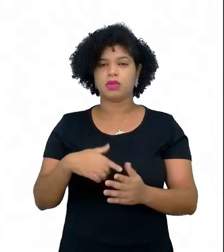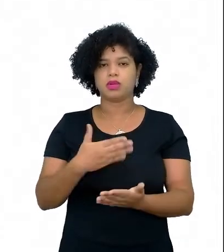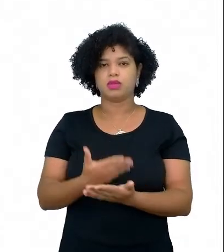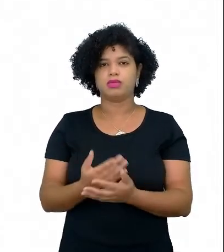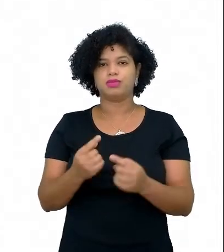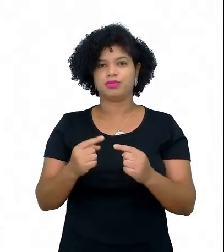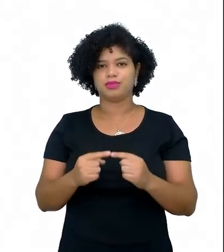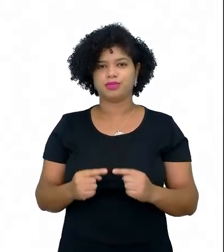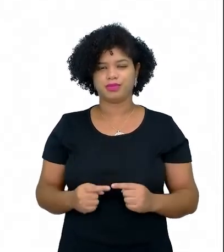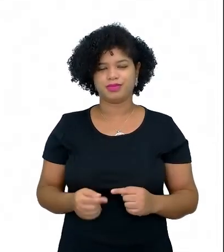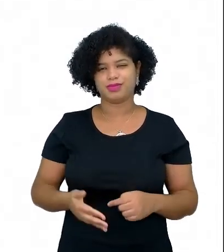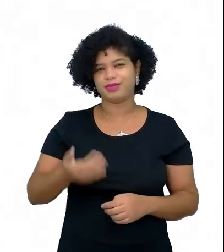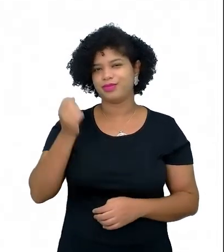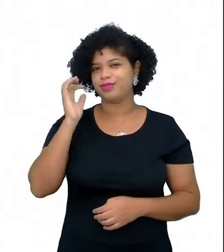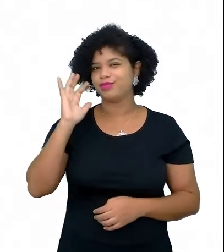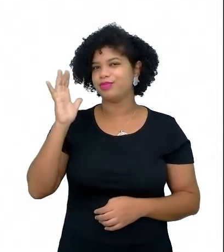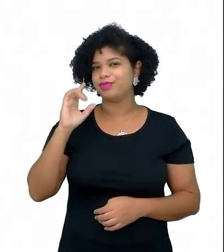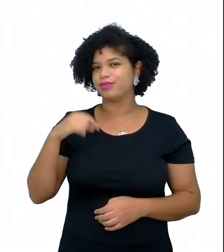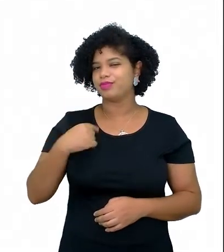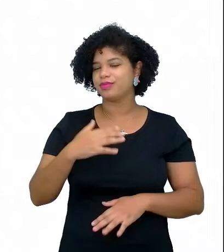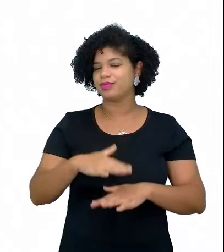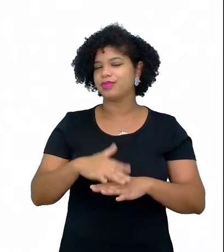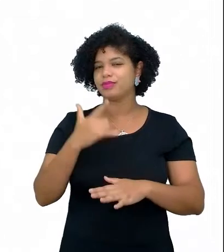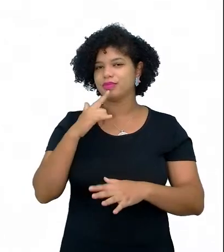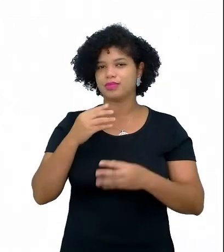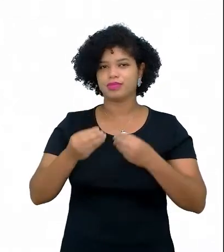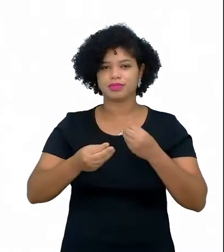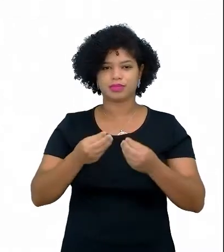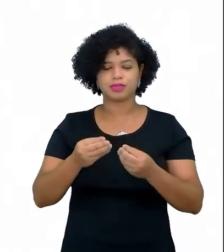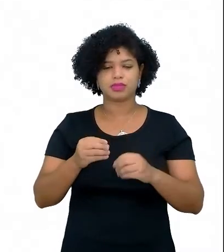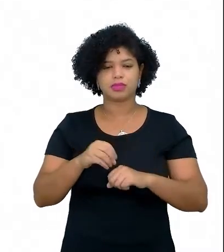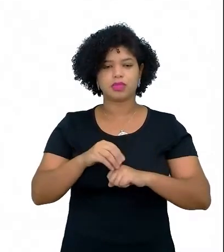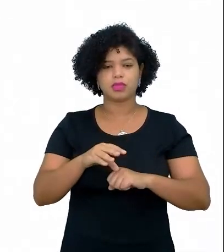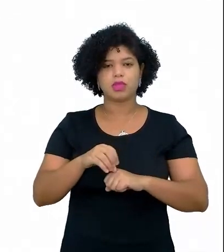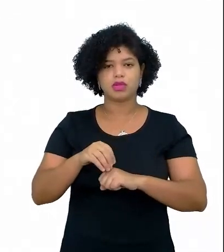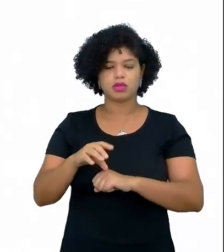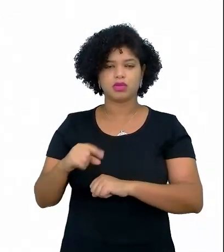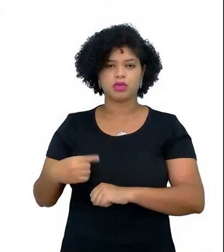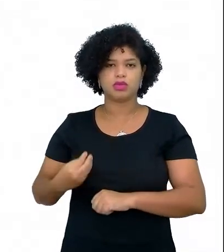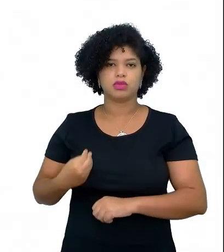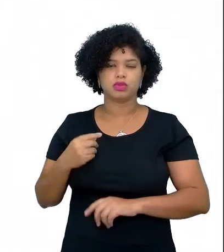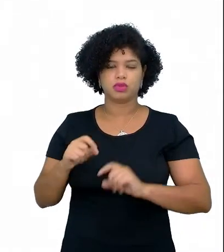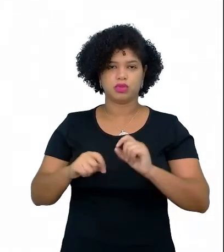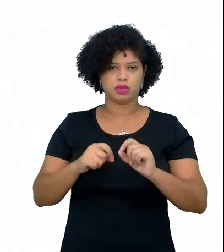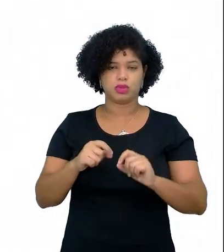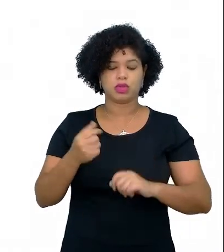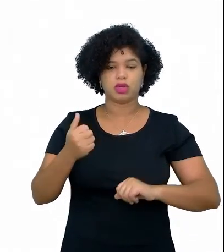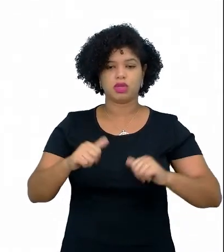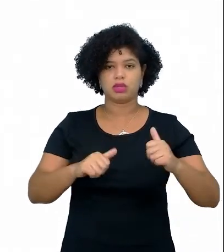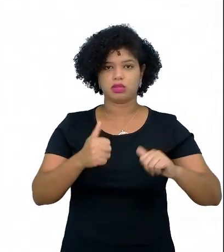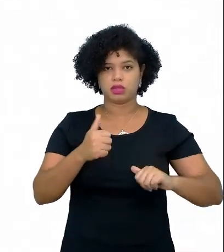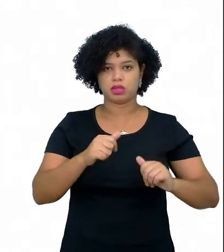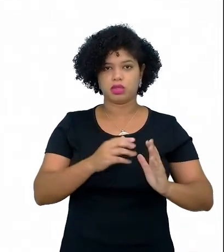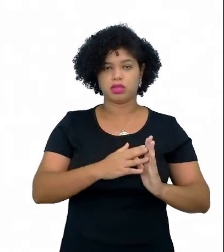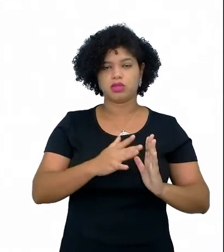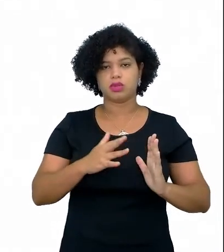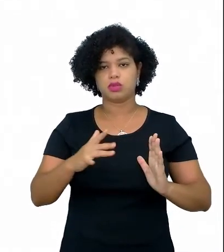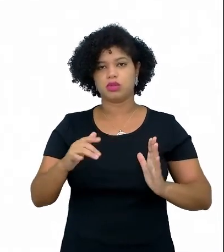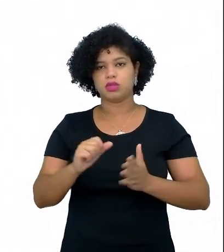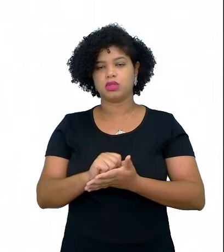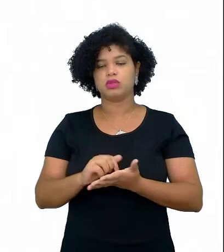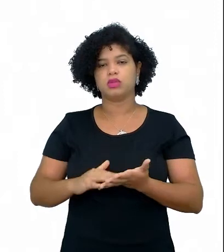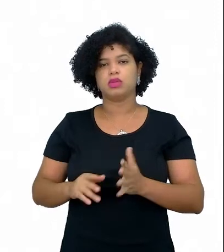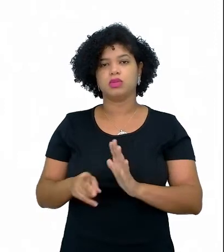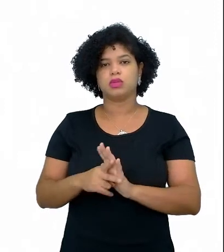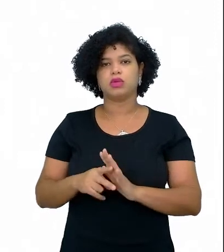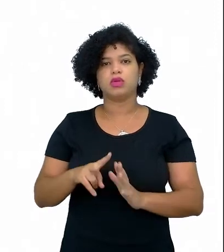Então, vamos pensar um pouquinho mais como a gente vai trabalhar isso. Então, quais são as sugestões que nós temos? Primeiro, analisar a sequência de atividades do volume